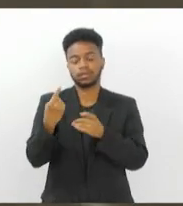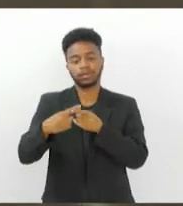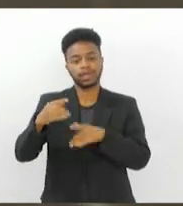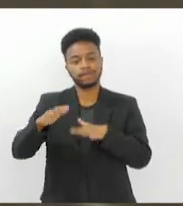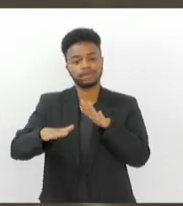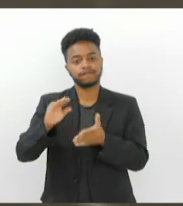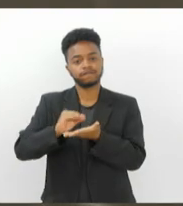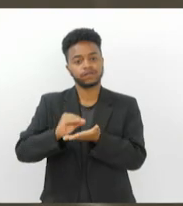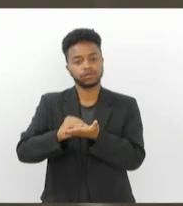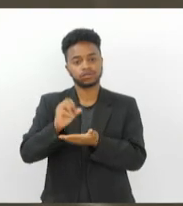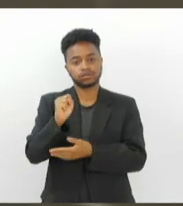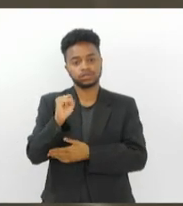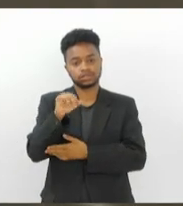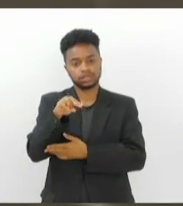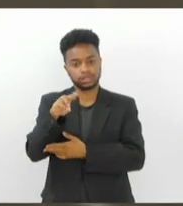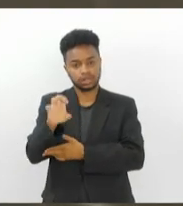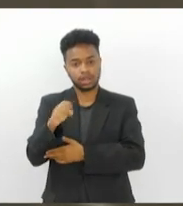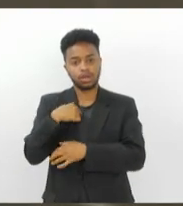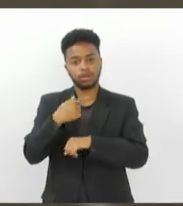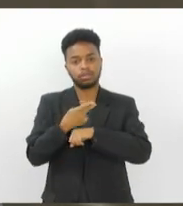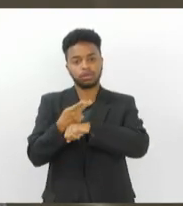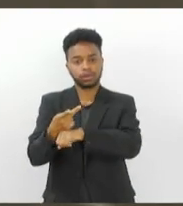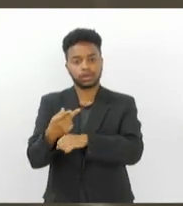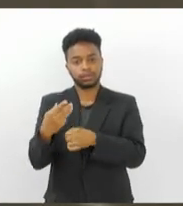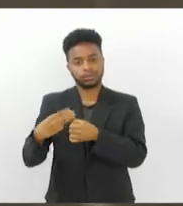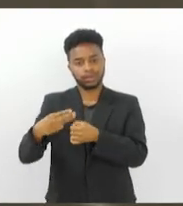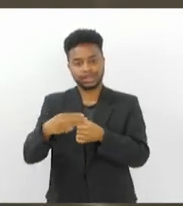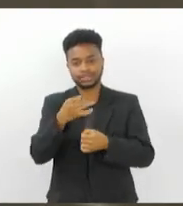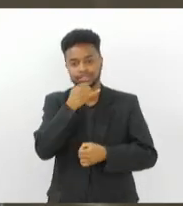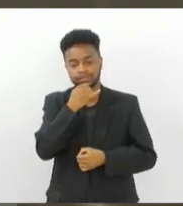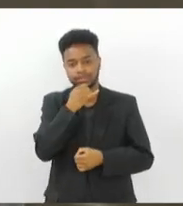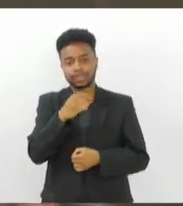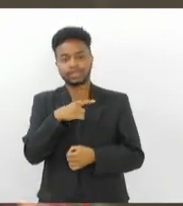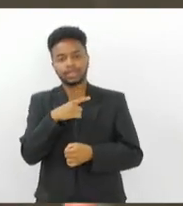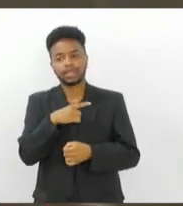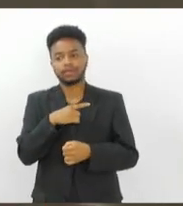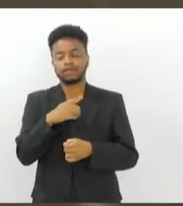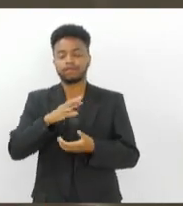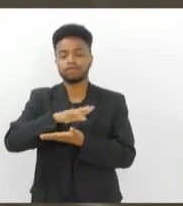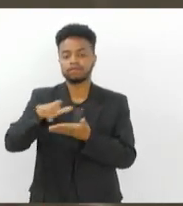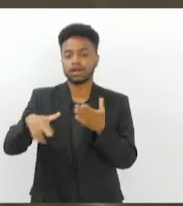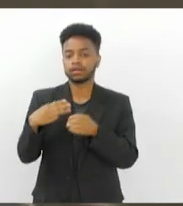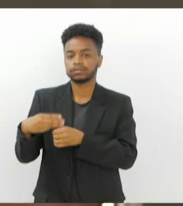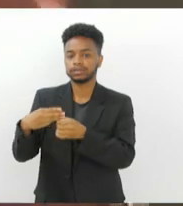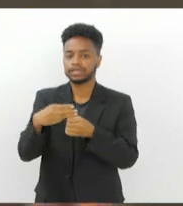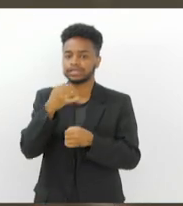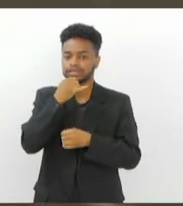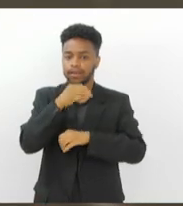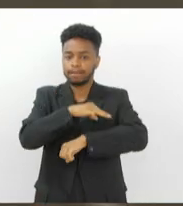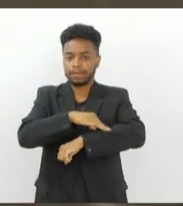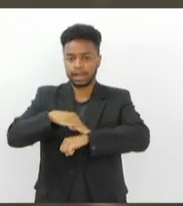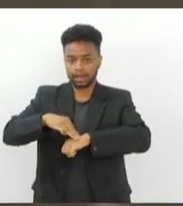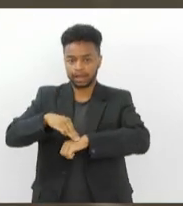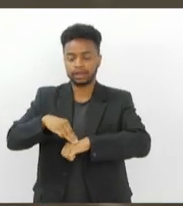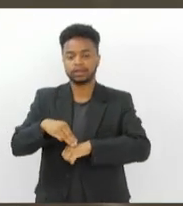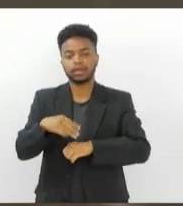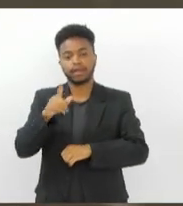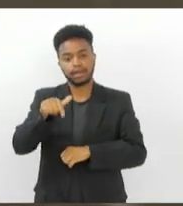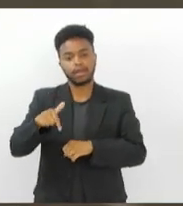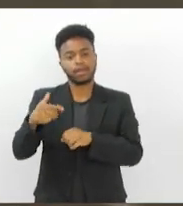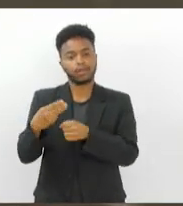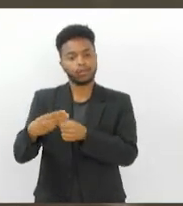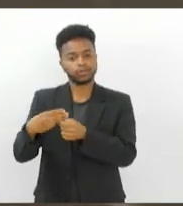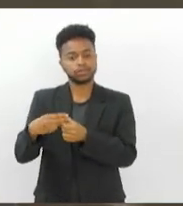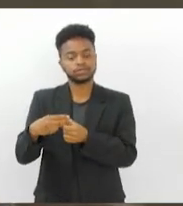cine eu vou buscar esses municípios que por exemplo a gente tem muitos municípios que que Macaé por exemplo é um é um município